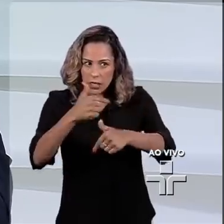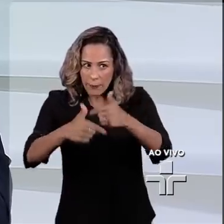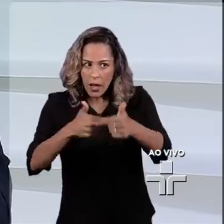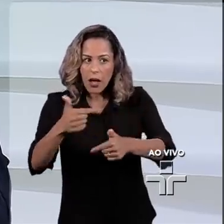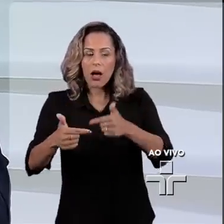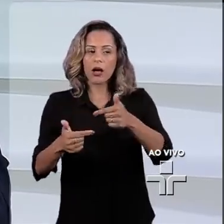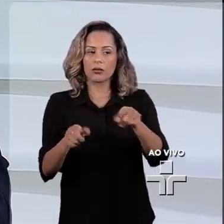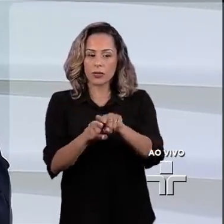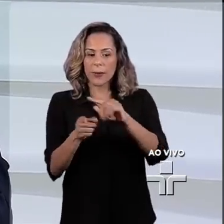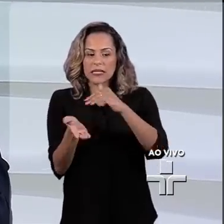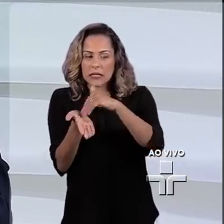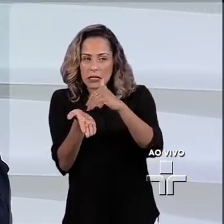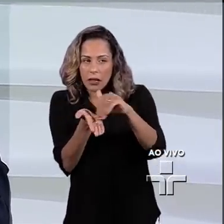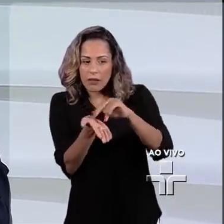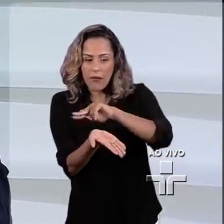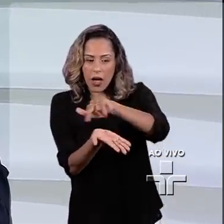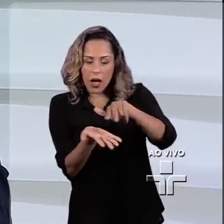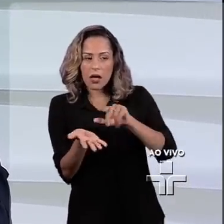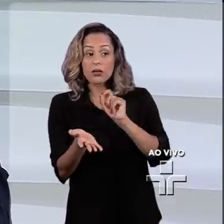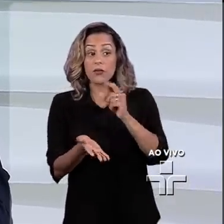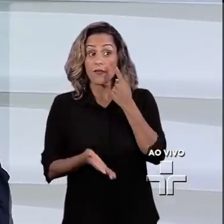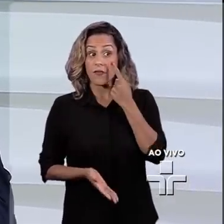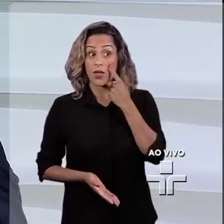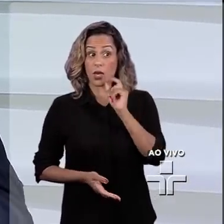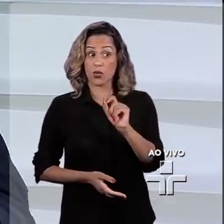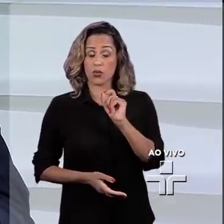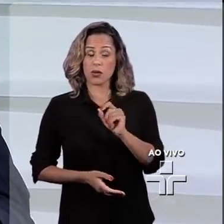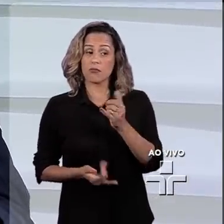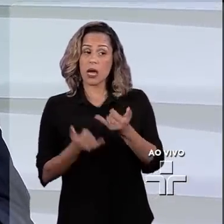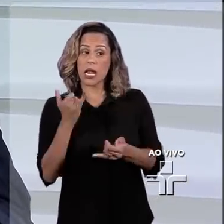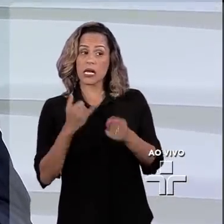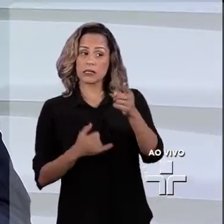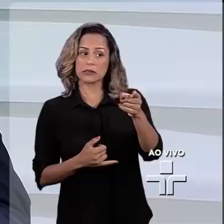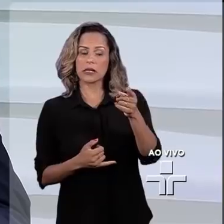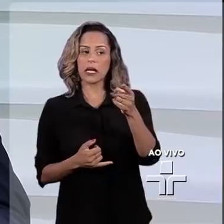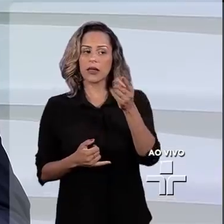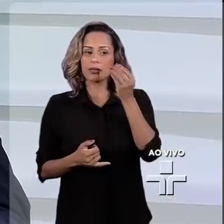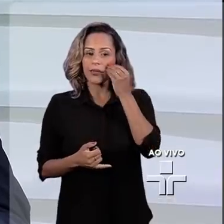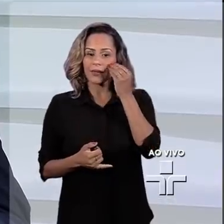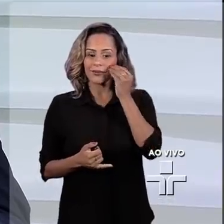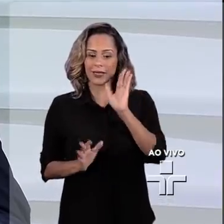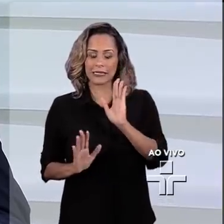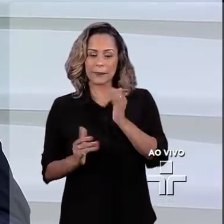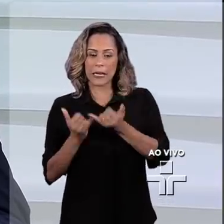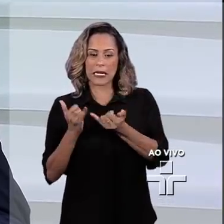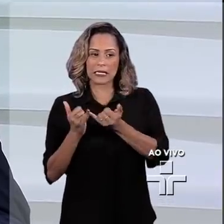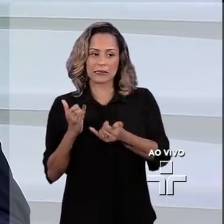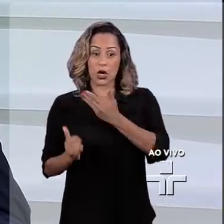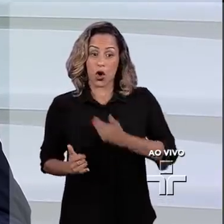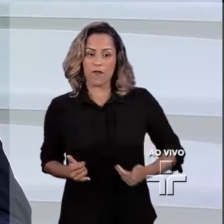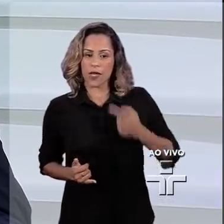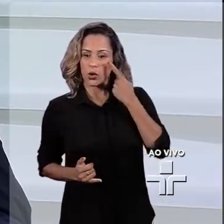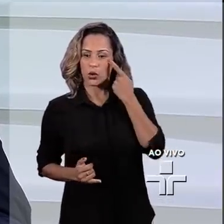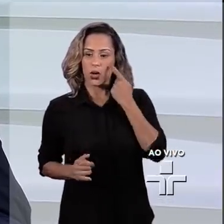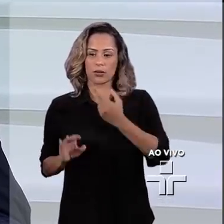secretários novos, todos, vê uma tentativa um pouco de se descolar da marca do